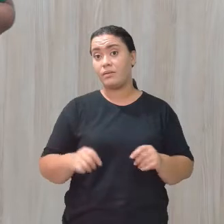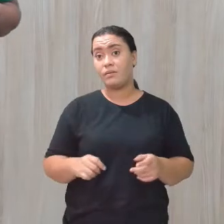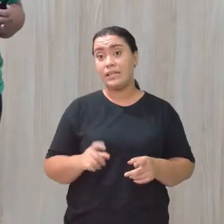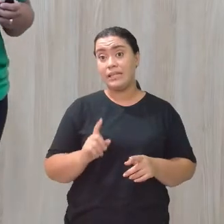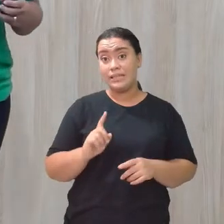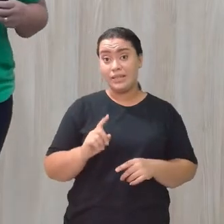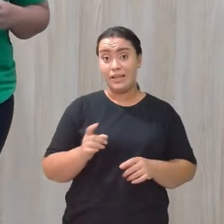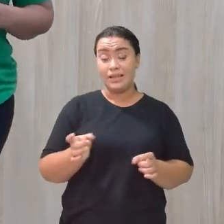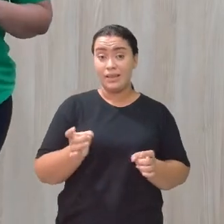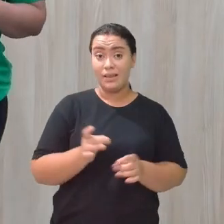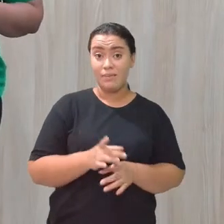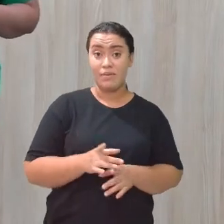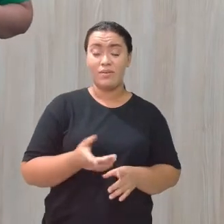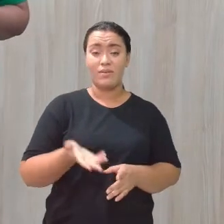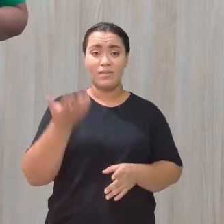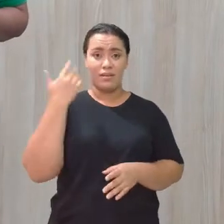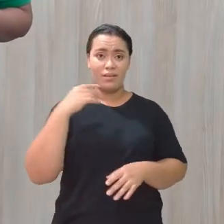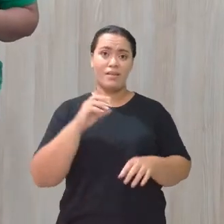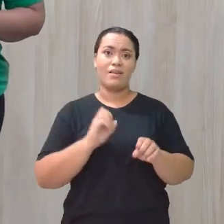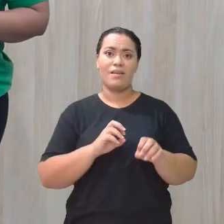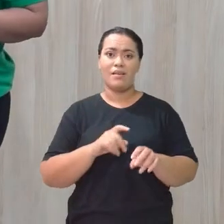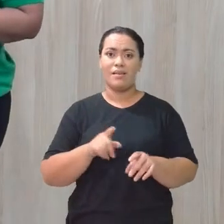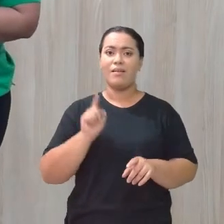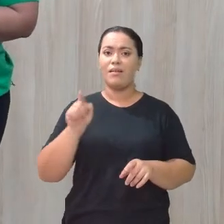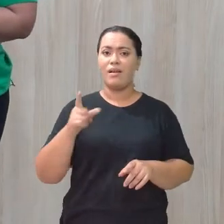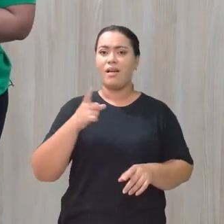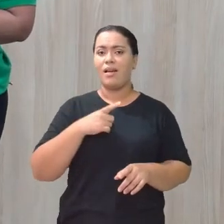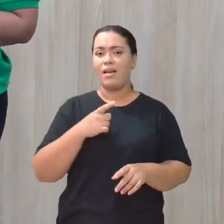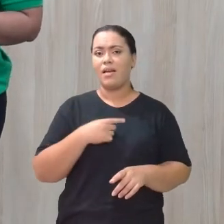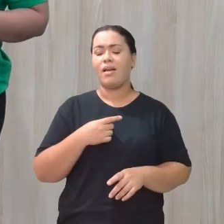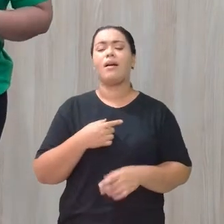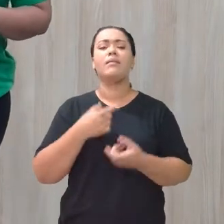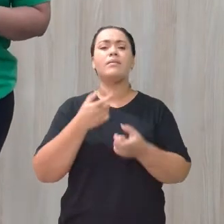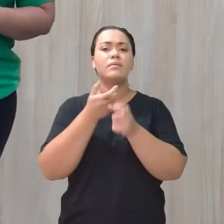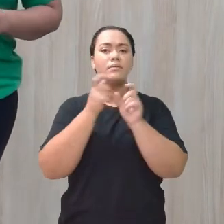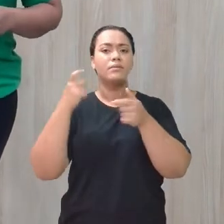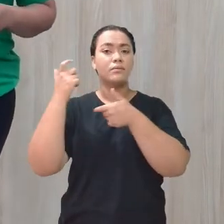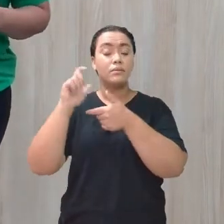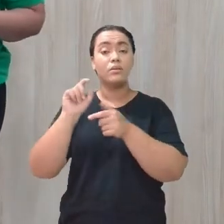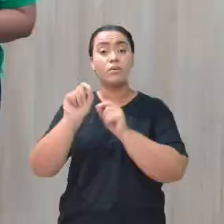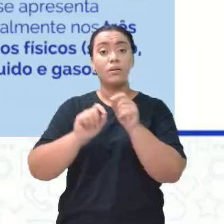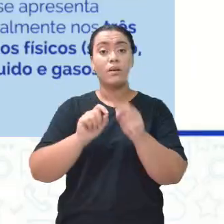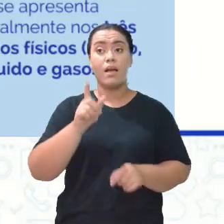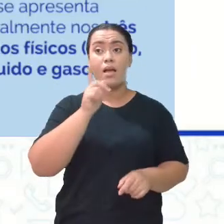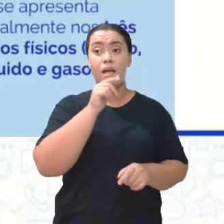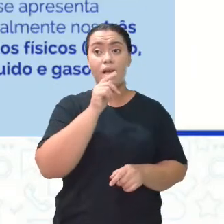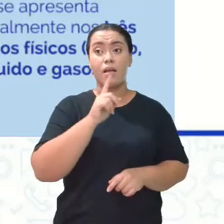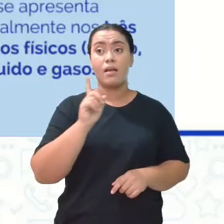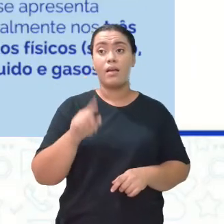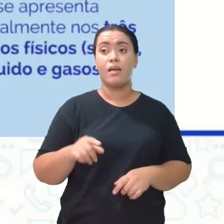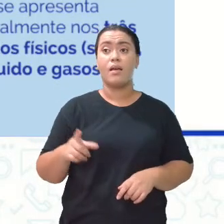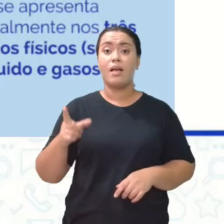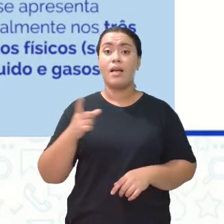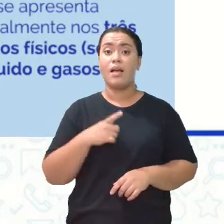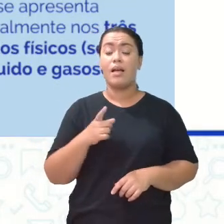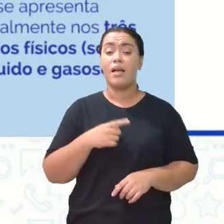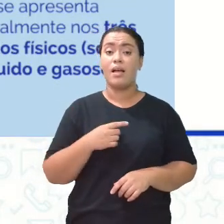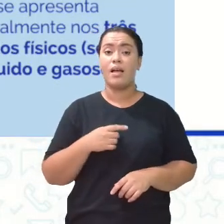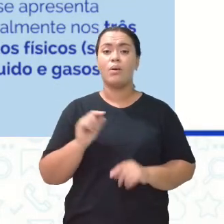a nossa aula passada neste ditado. E a gente viu que a água, olha, é considerada